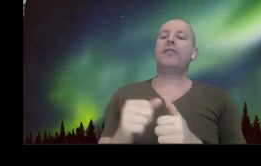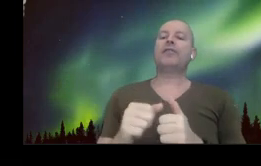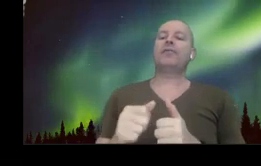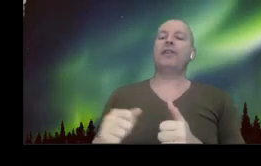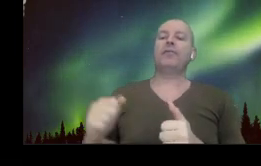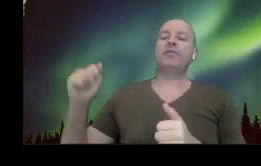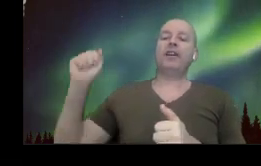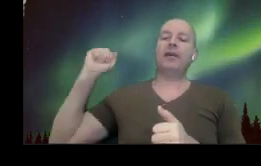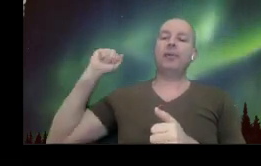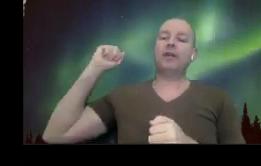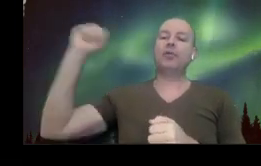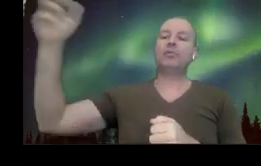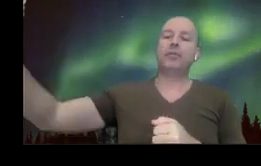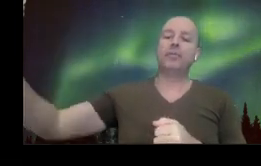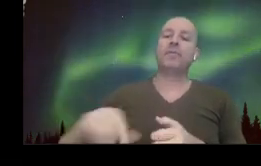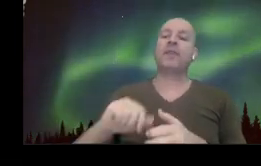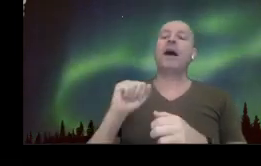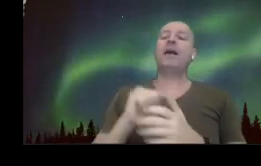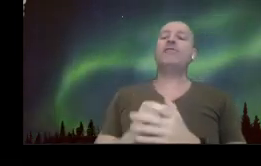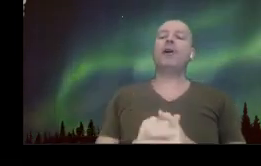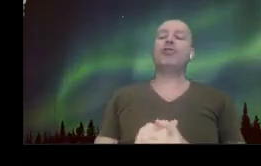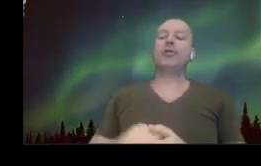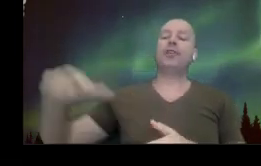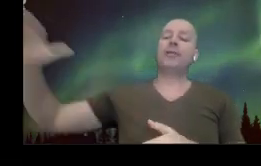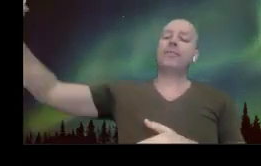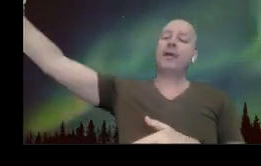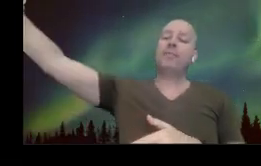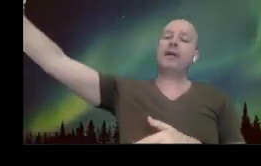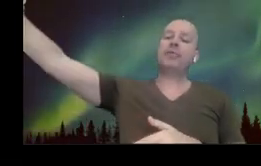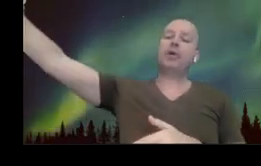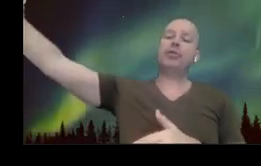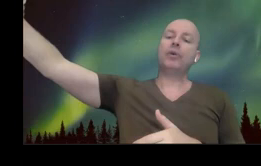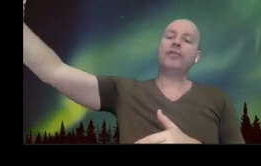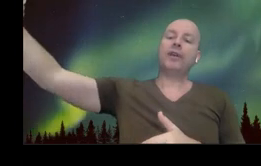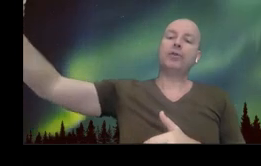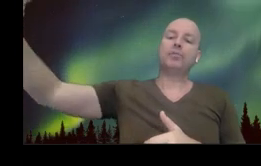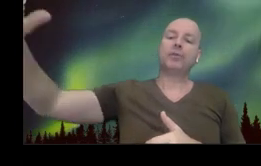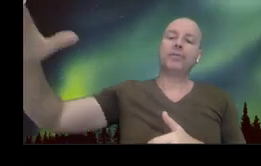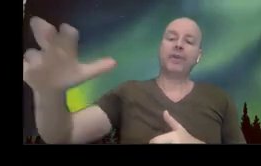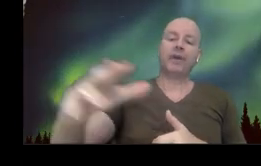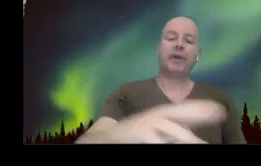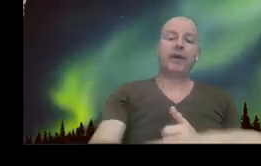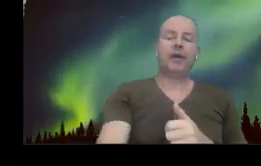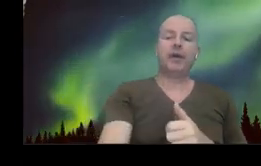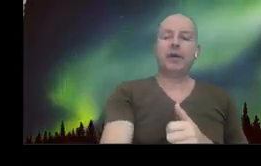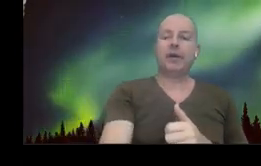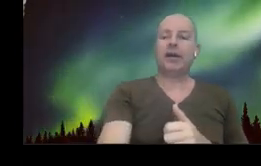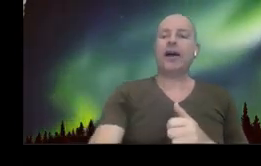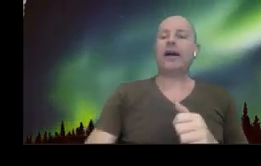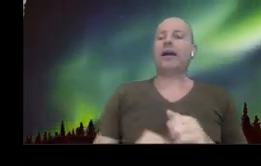produza, o que que você faz? Você vai lá e bota adubo. Aí vem uma chuva, pega todo esse adubo